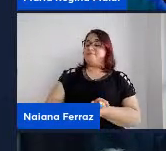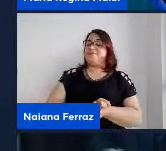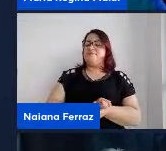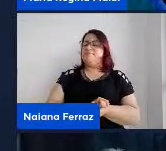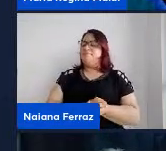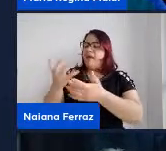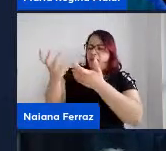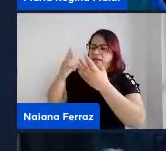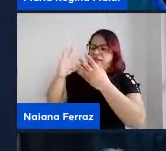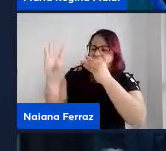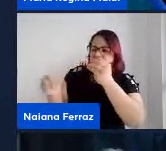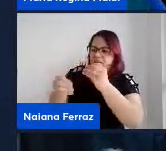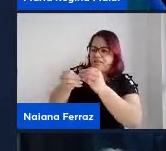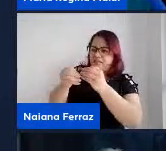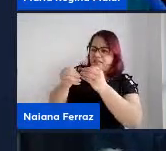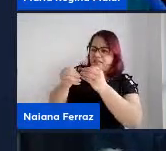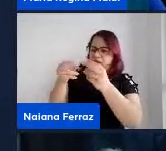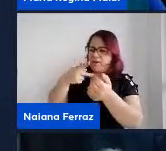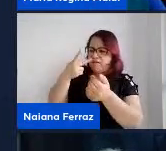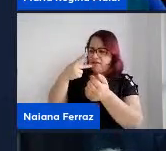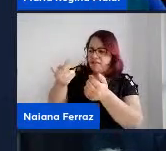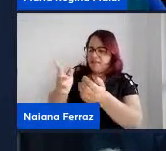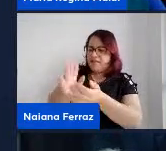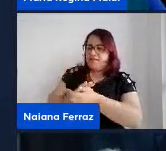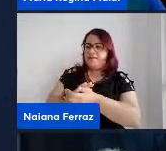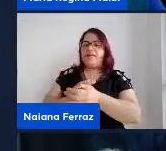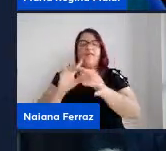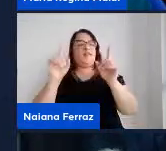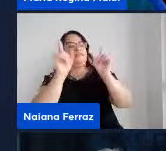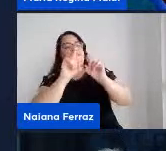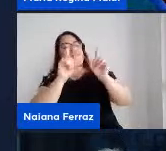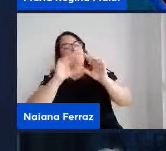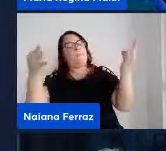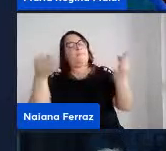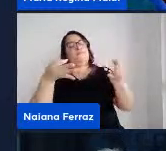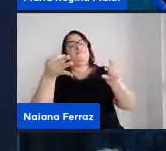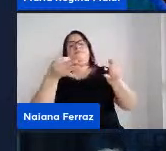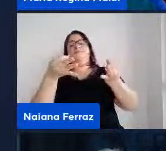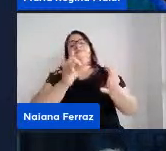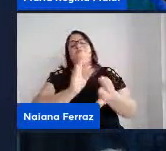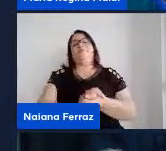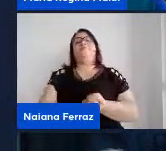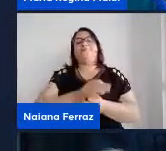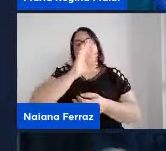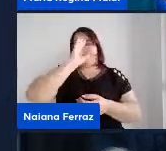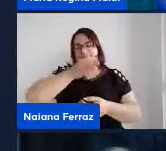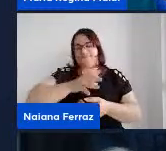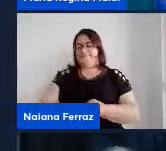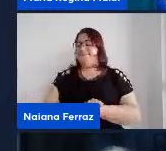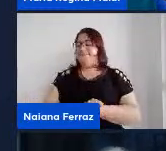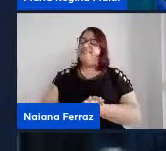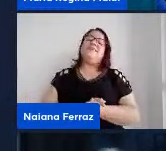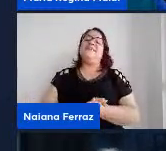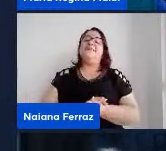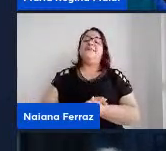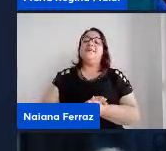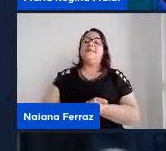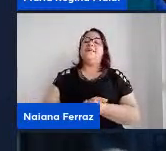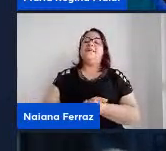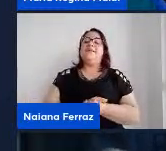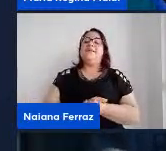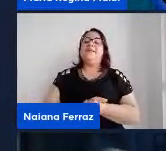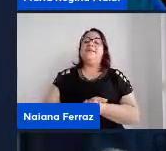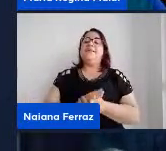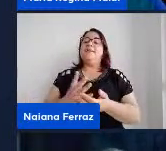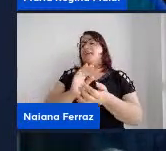que eu disse, professora? Não, está perfeito, Vera. Tá certo. E a moderadora sou eu, Vera Van